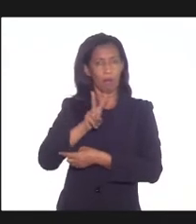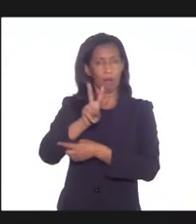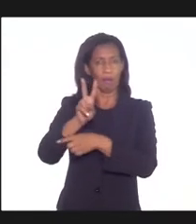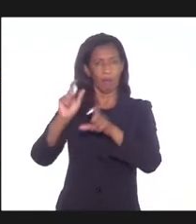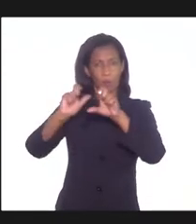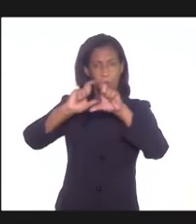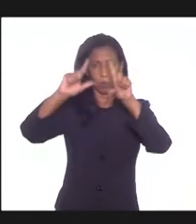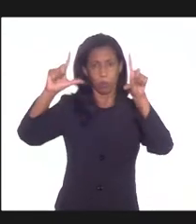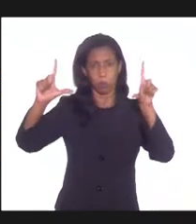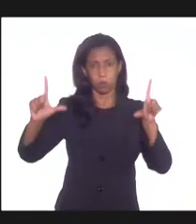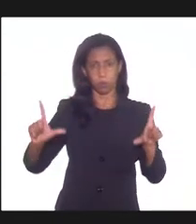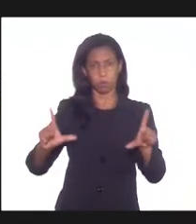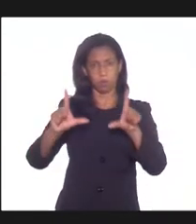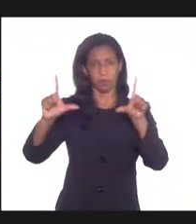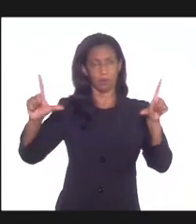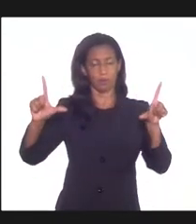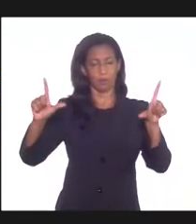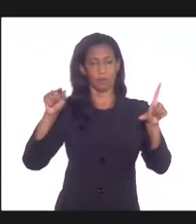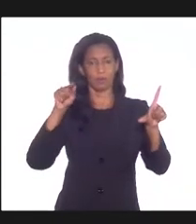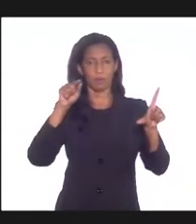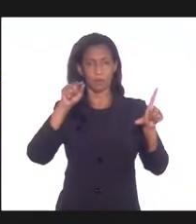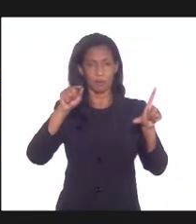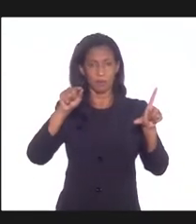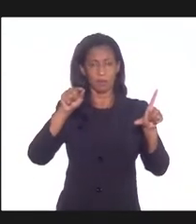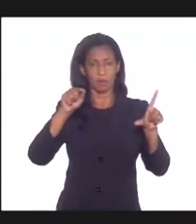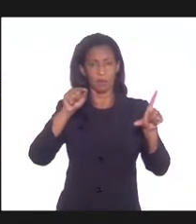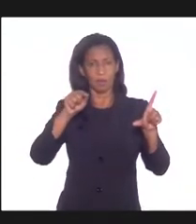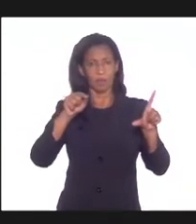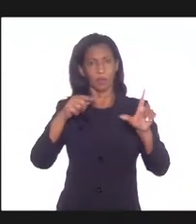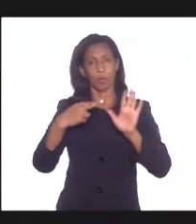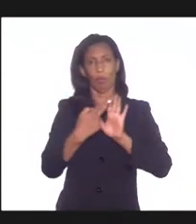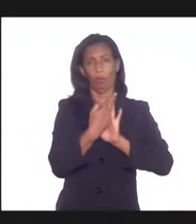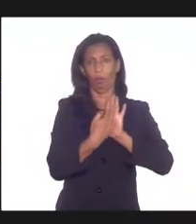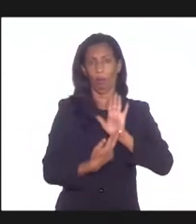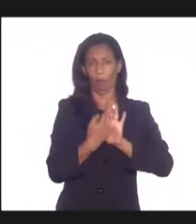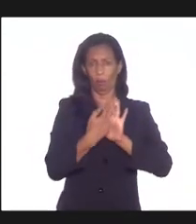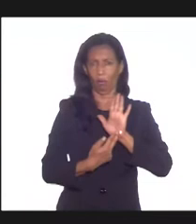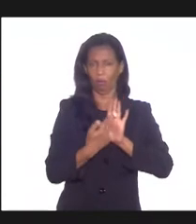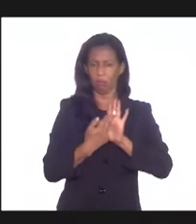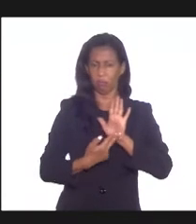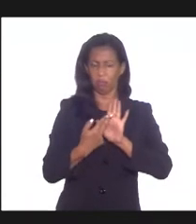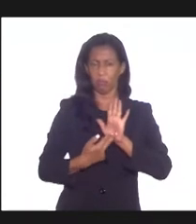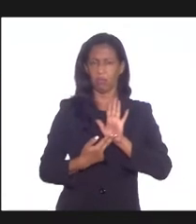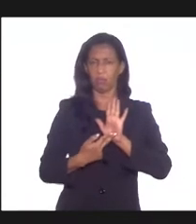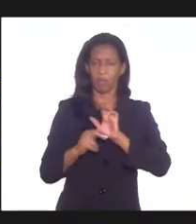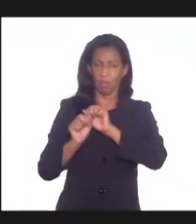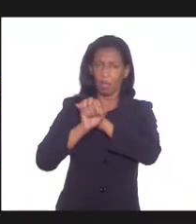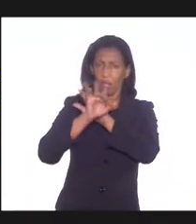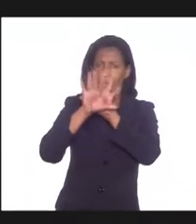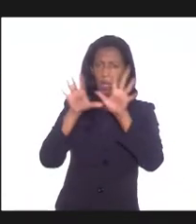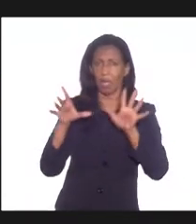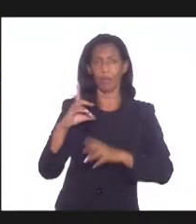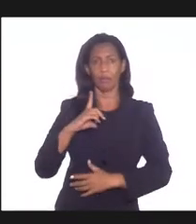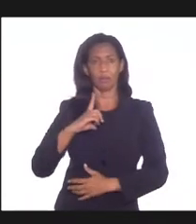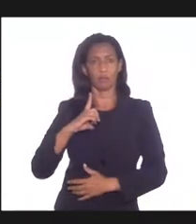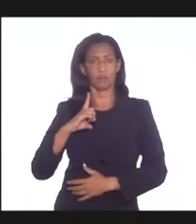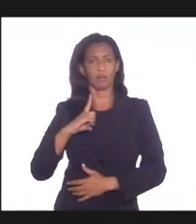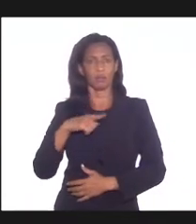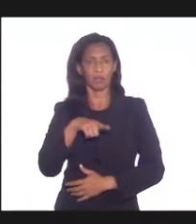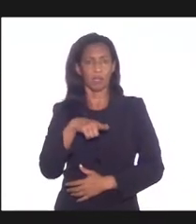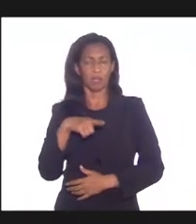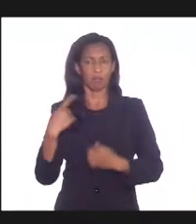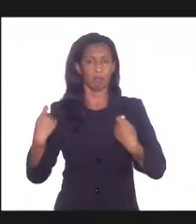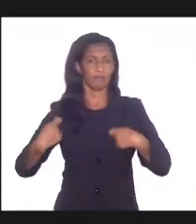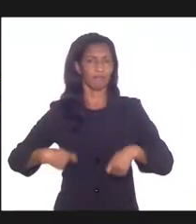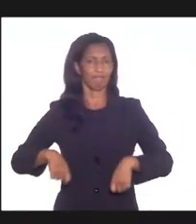mídia, onde os reservatórios estão extremamente baixos e a gente tem uma